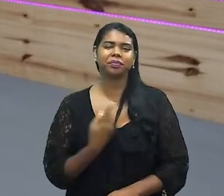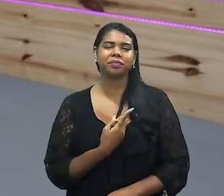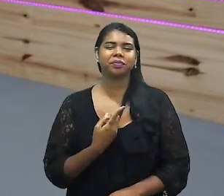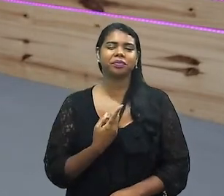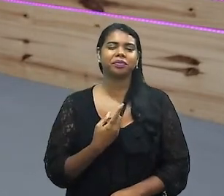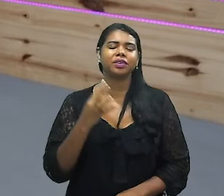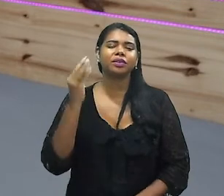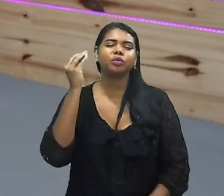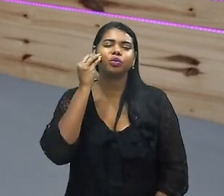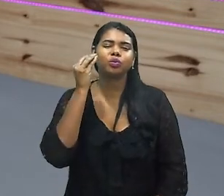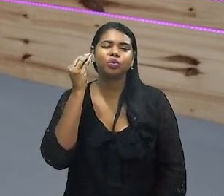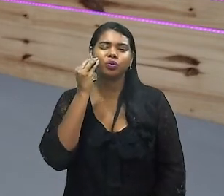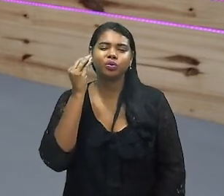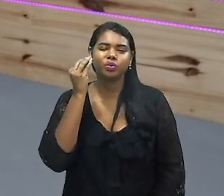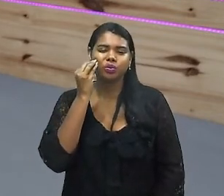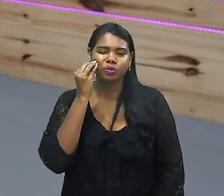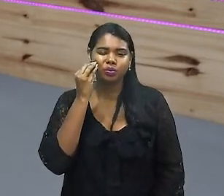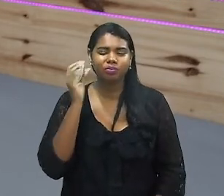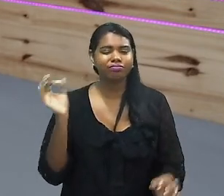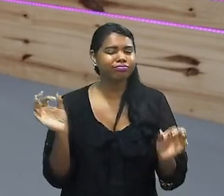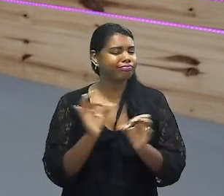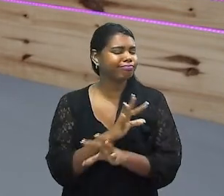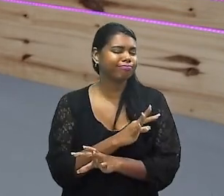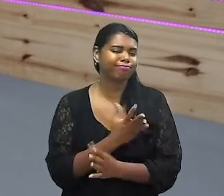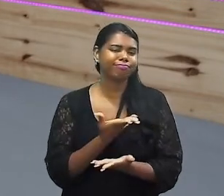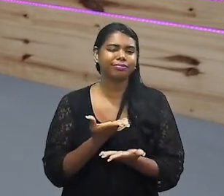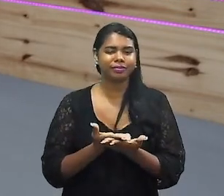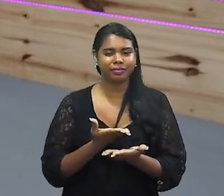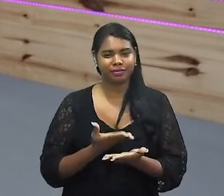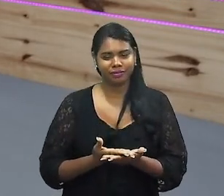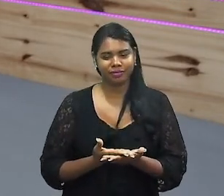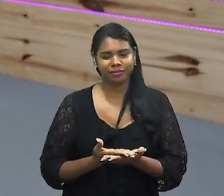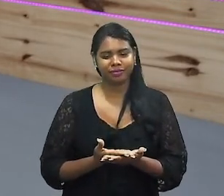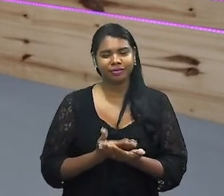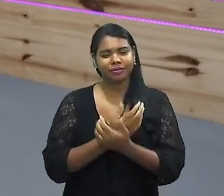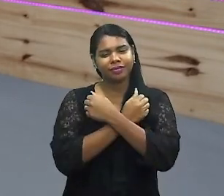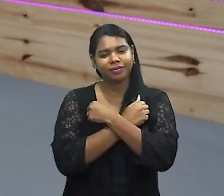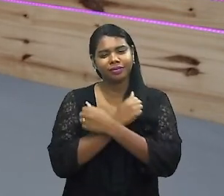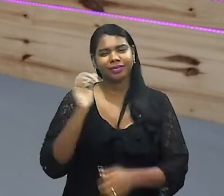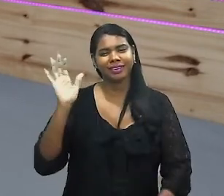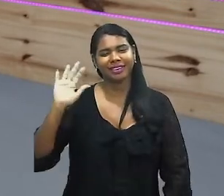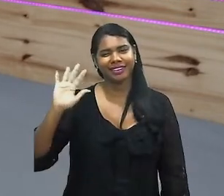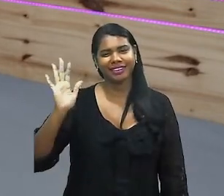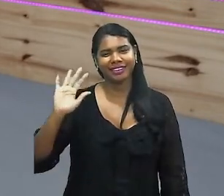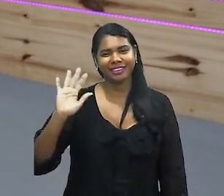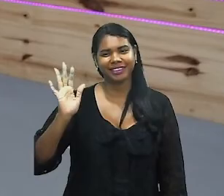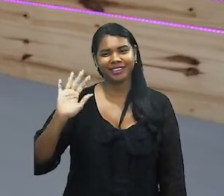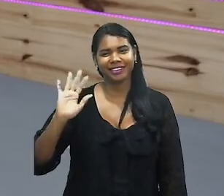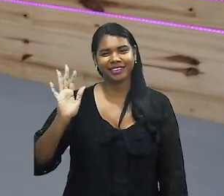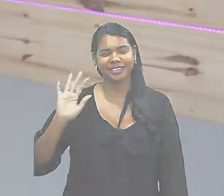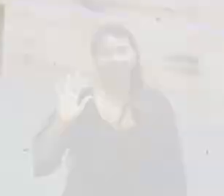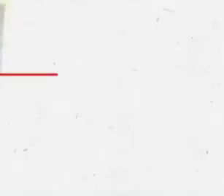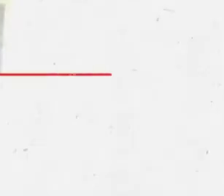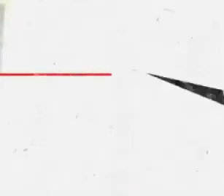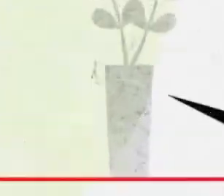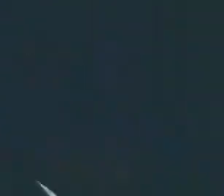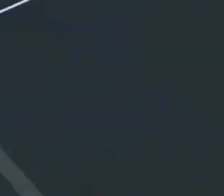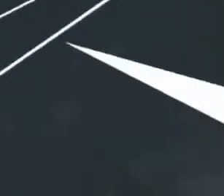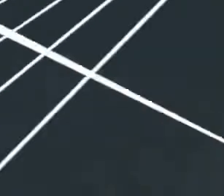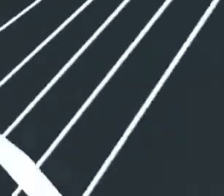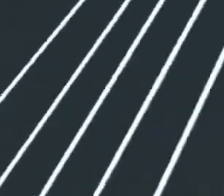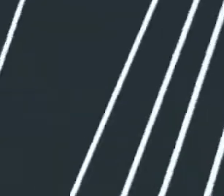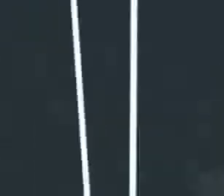Um cheiro grande. Nossa aula já acabou. E é isso. Abração e até a próxima. Tchau, tchau.